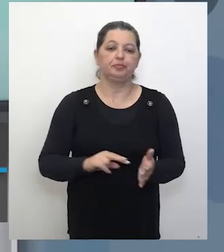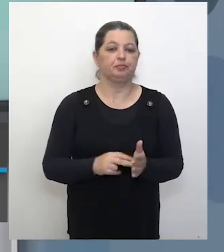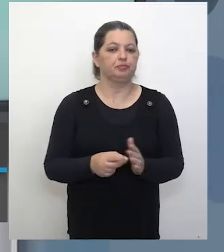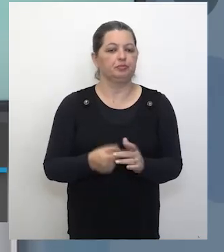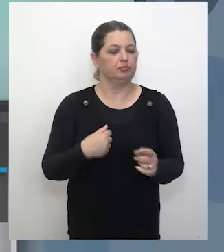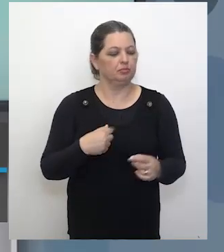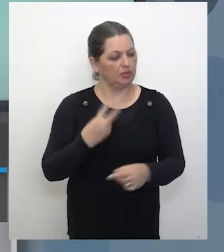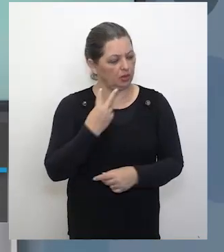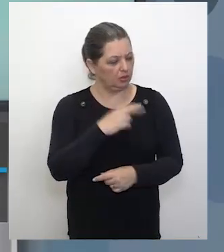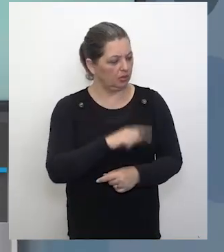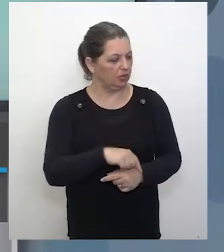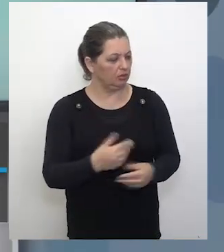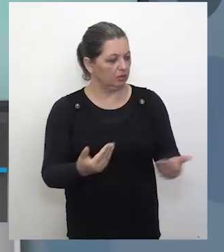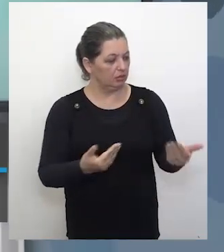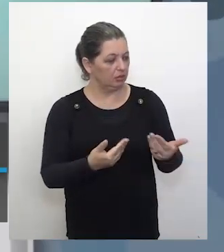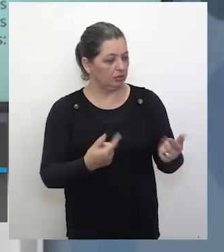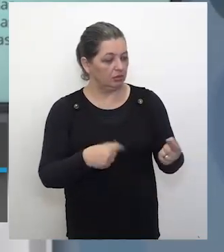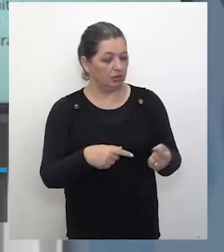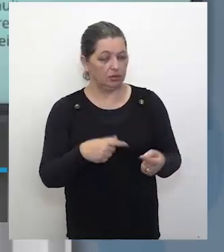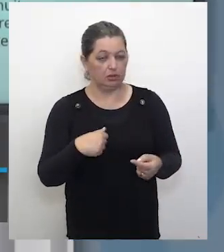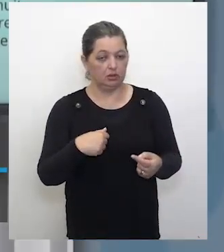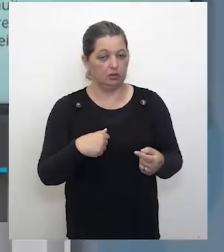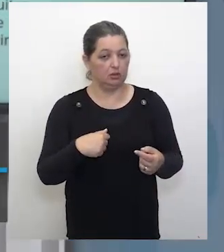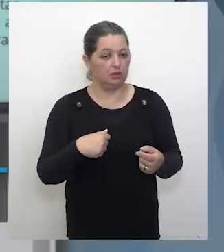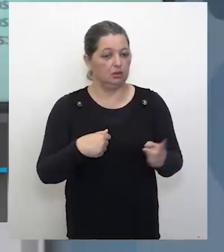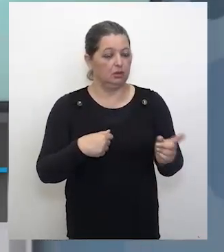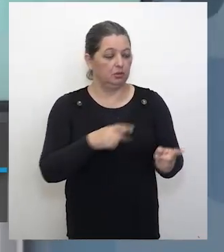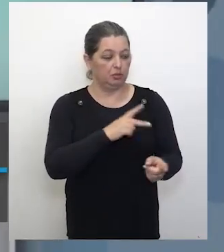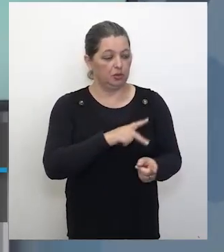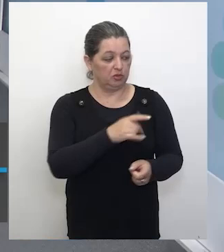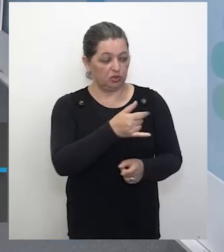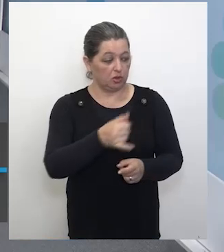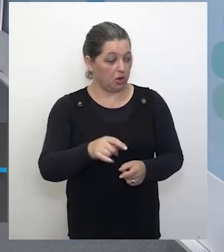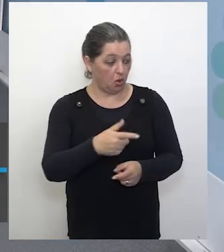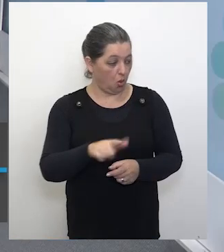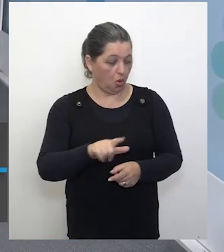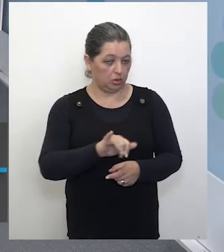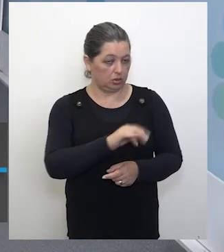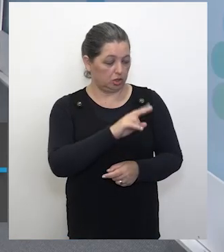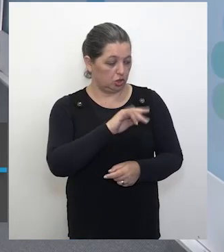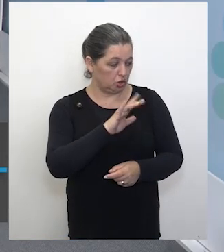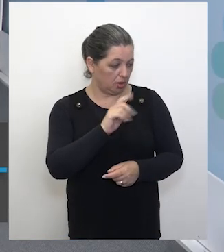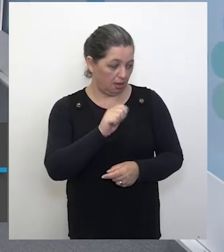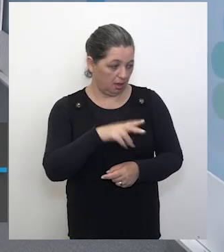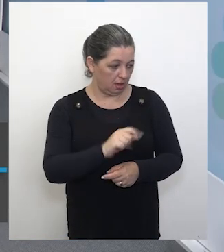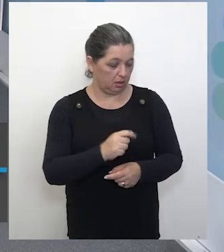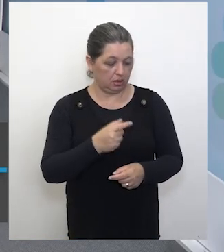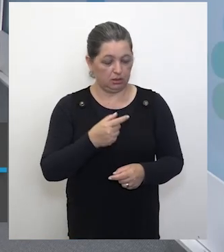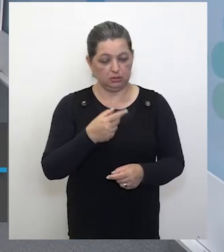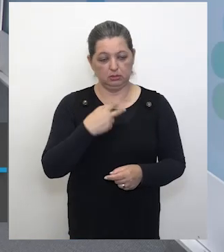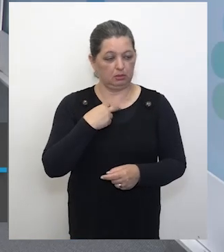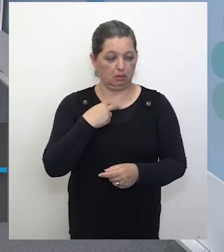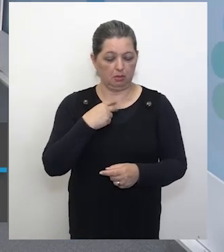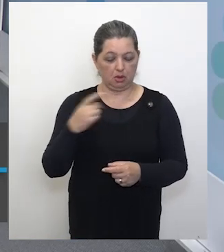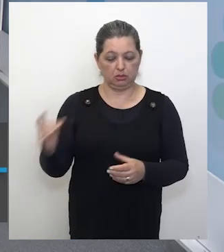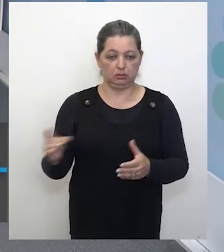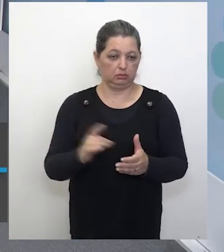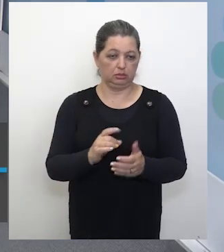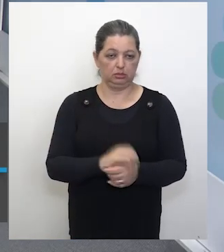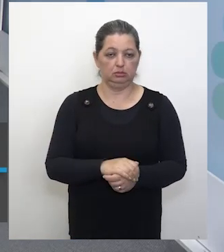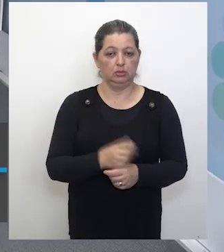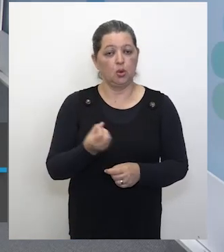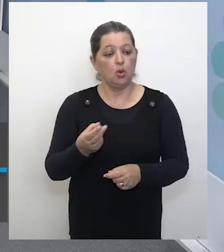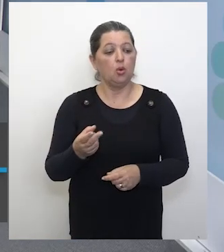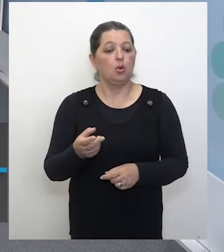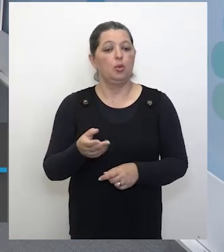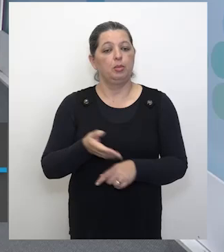e fale assim, olha, a partir desse momento, a Juliana não entra nessa aula. Ou que não podemos escutar os nossos colegas, inclusive na participação e